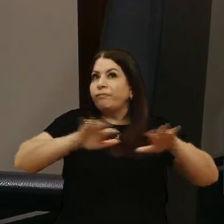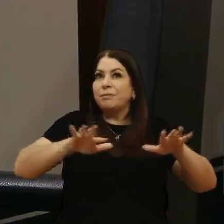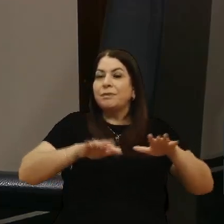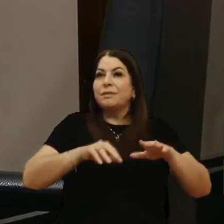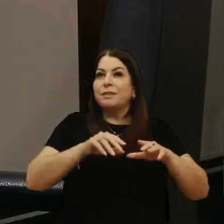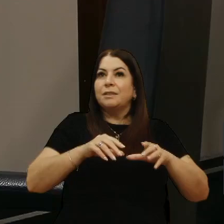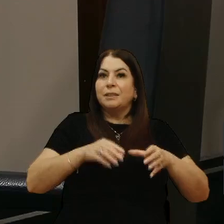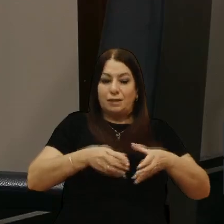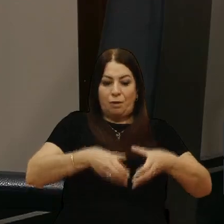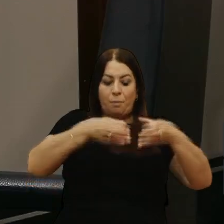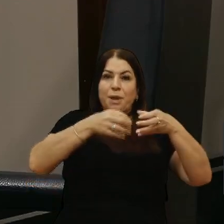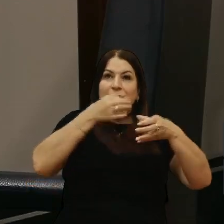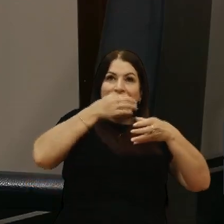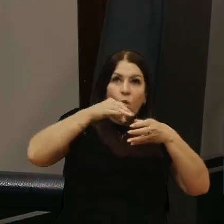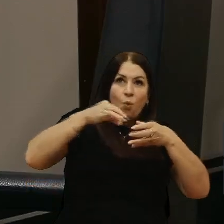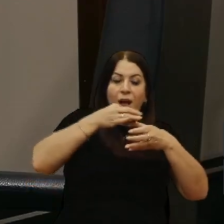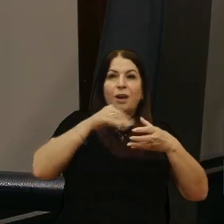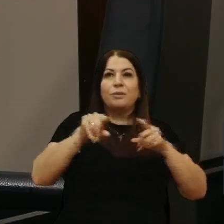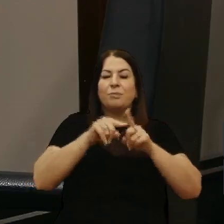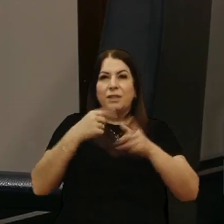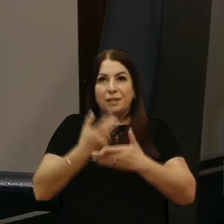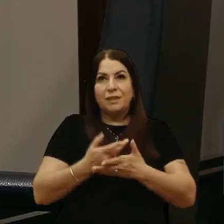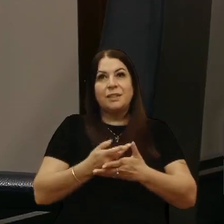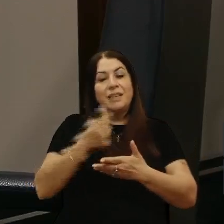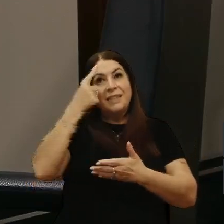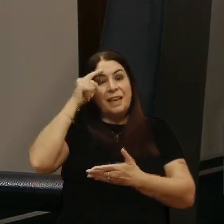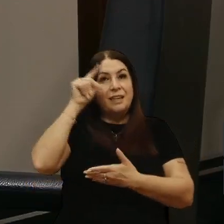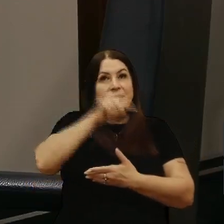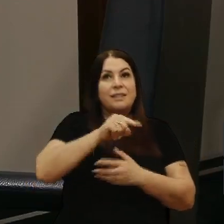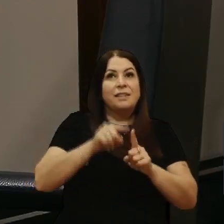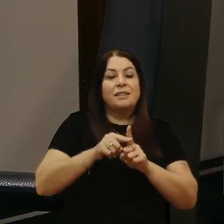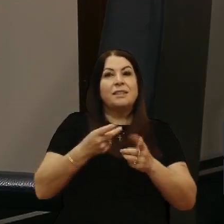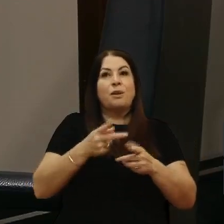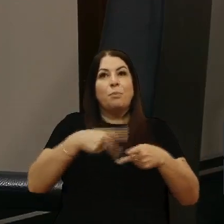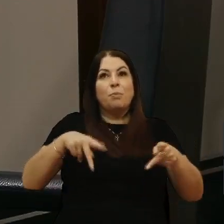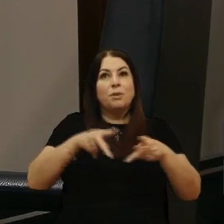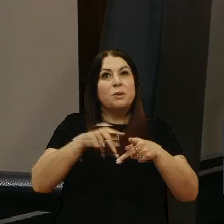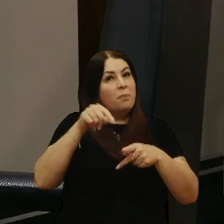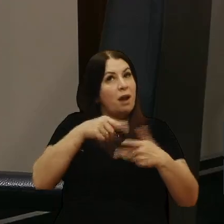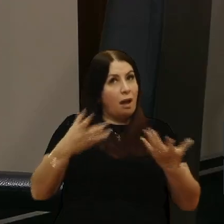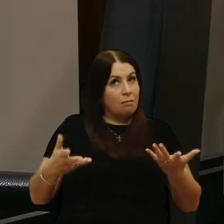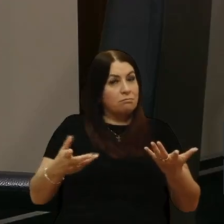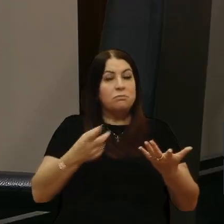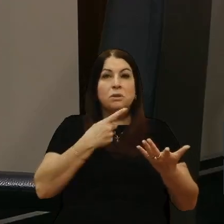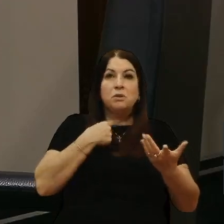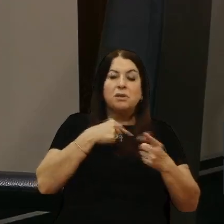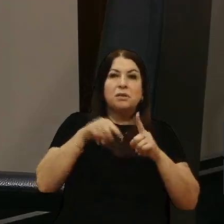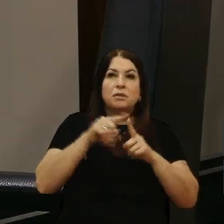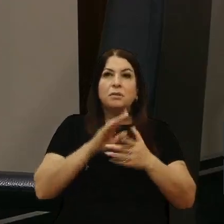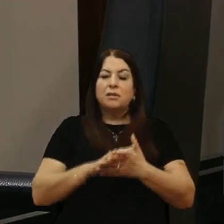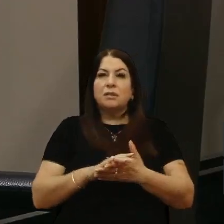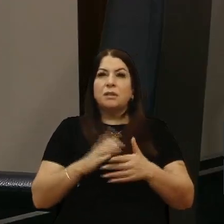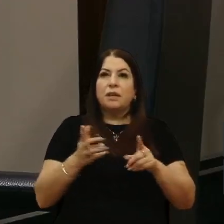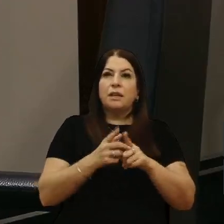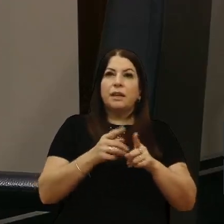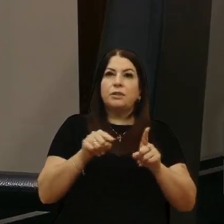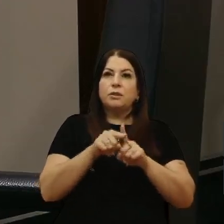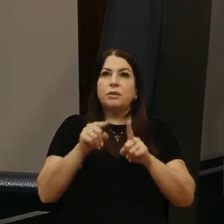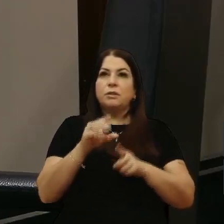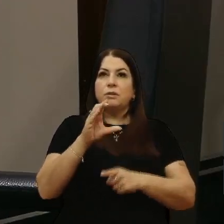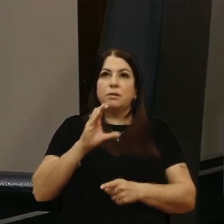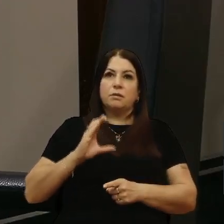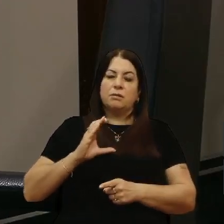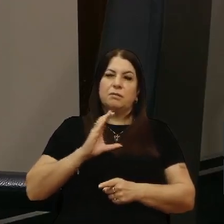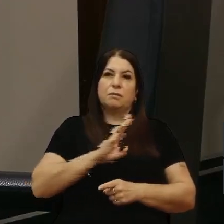panetone salgado e tal vai ter. Então, são ideias que trazem a população para cá. E se a gente gosta desses outros municípios, Carlos Barbosa teve do Grosso